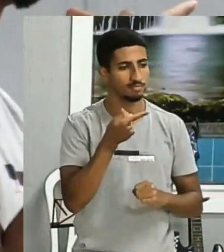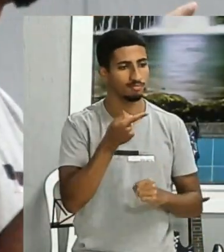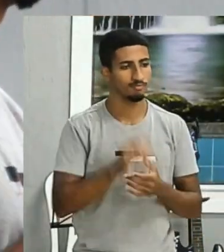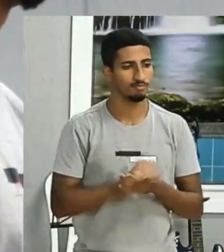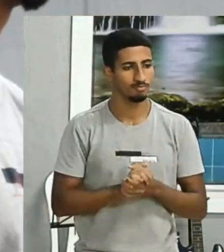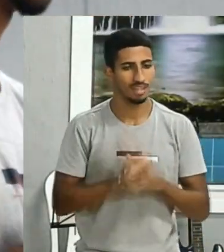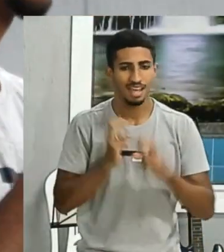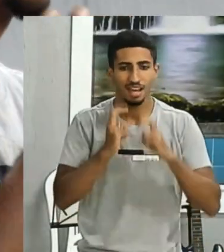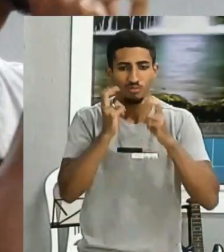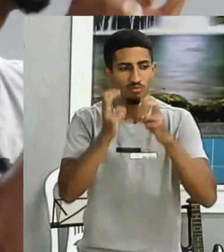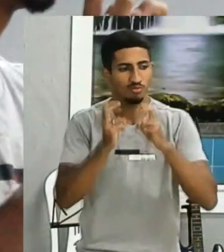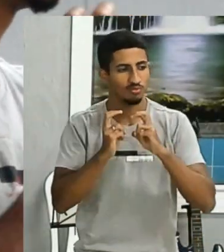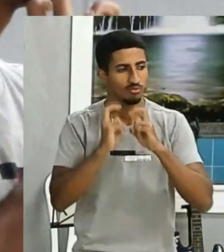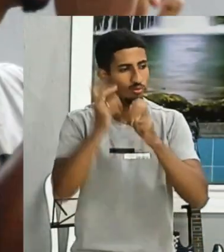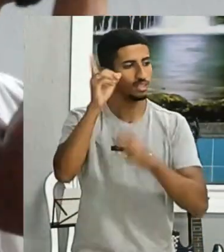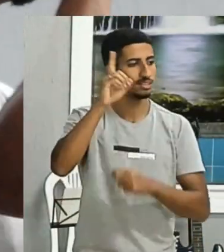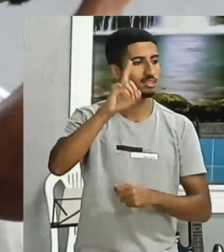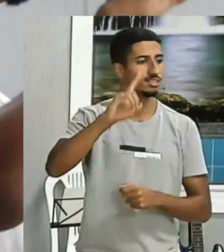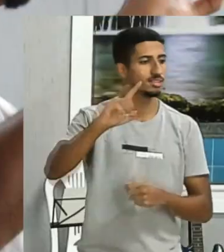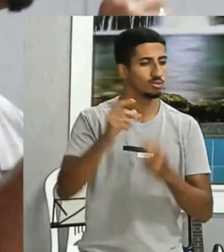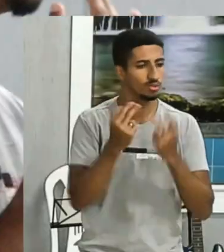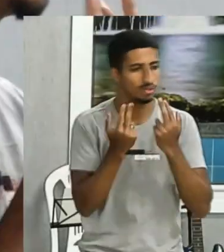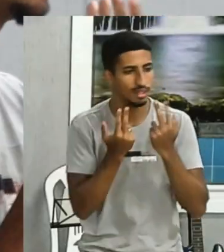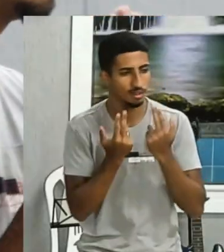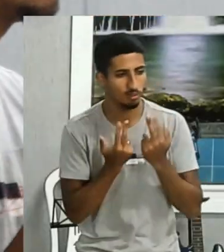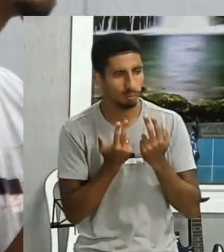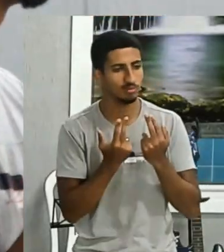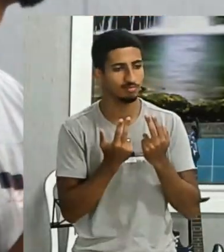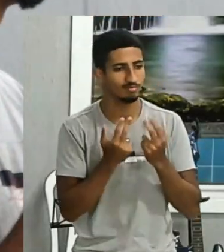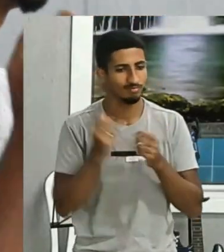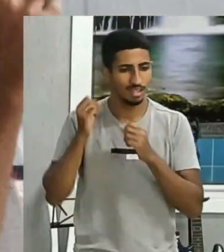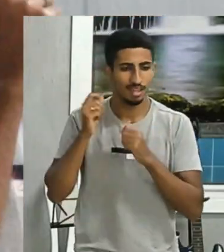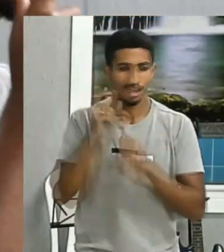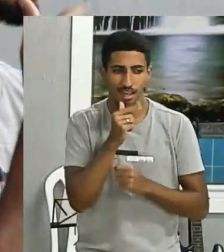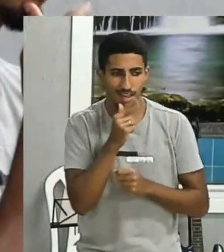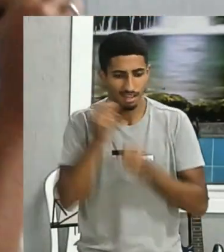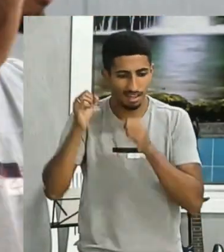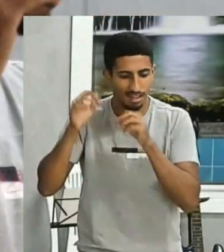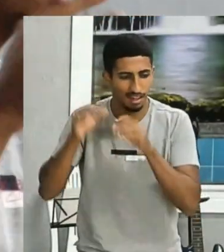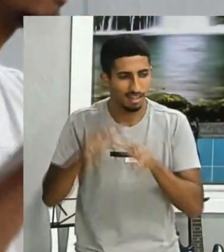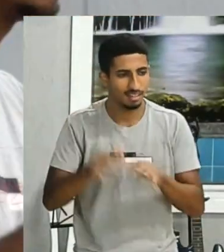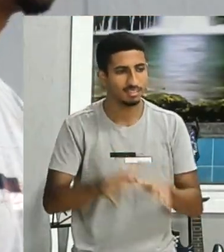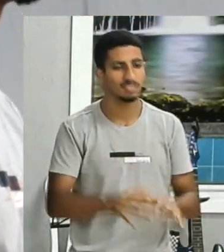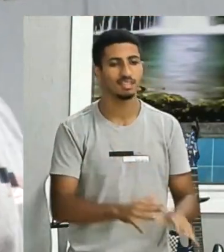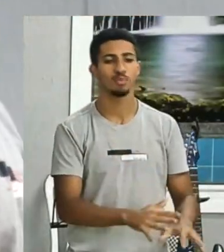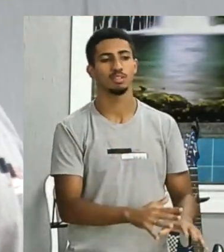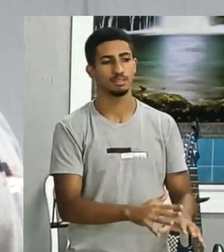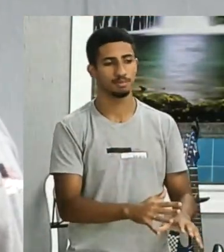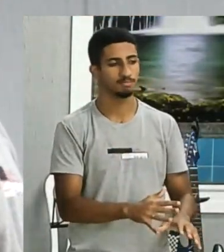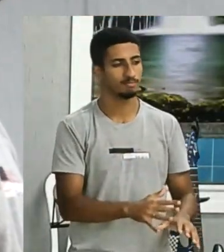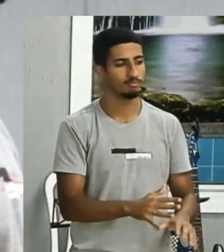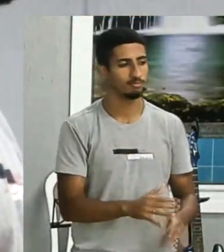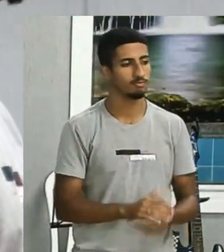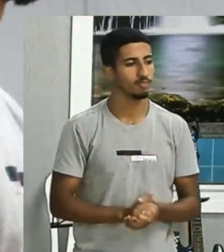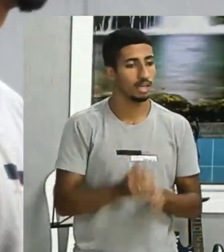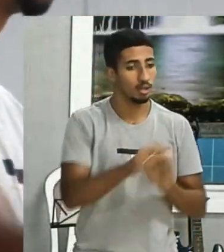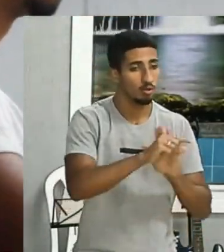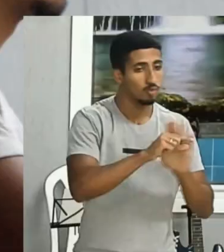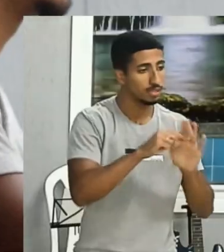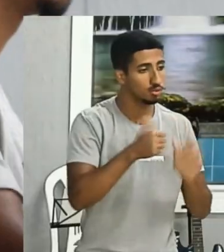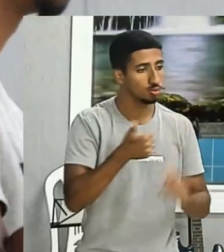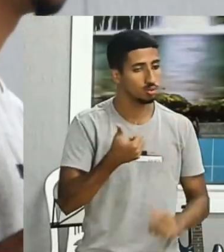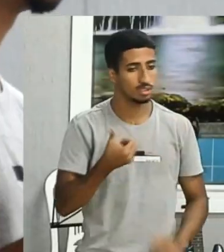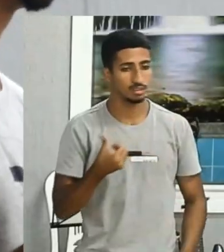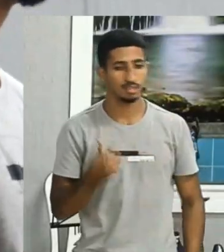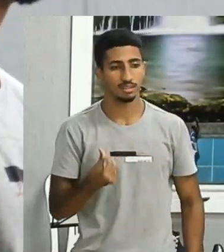nesse sentido. No versículo 16, vai dizer que Jesus tem na mão direita